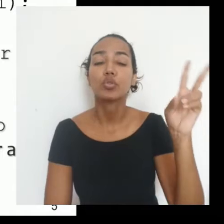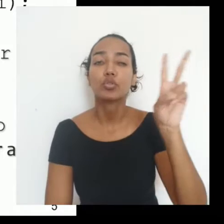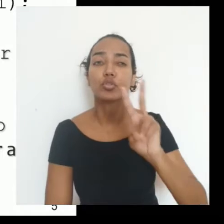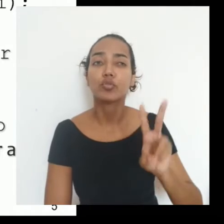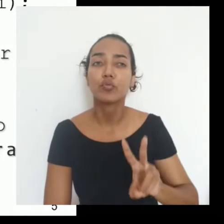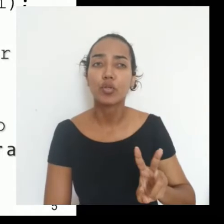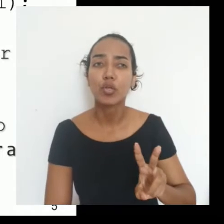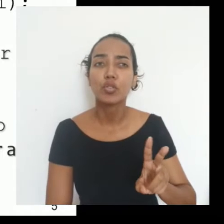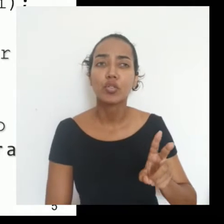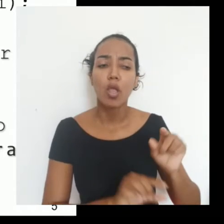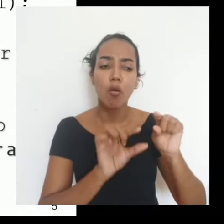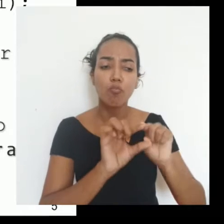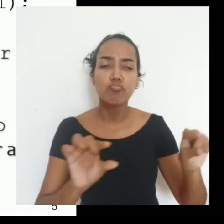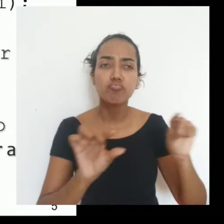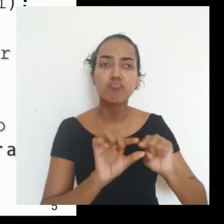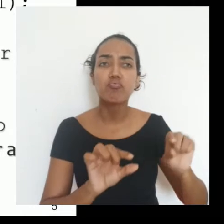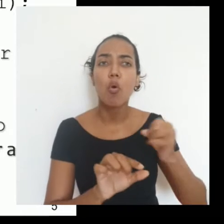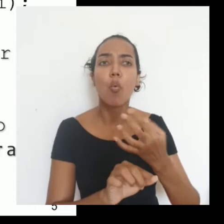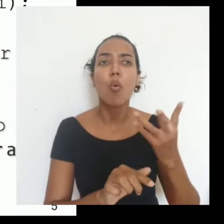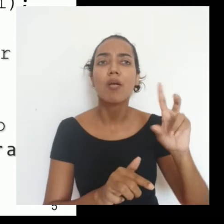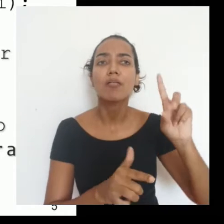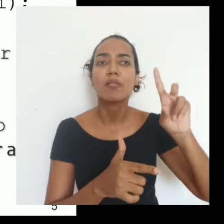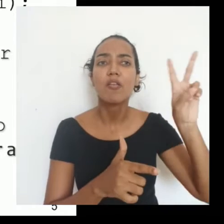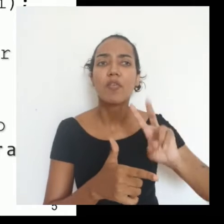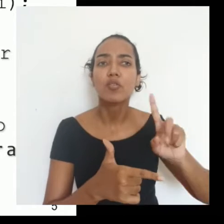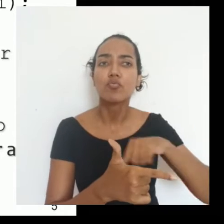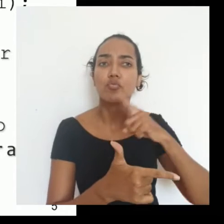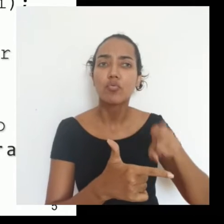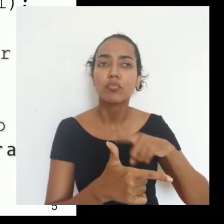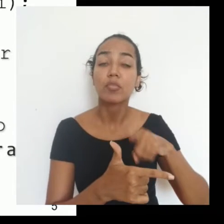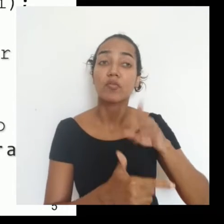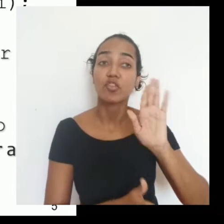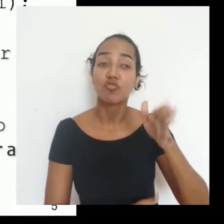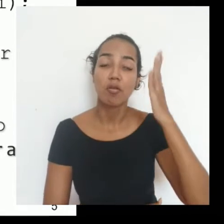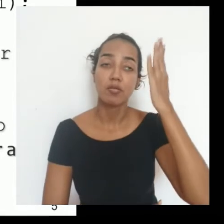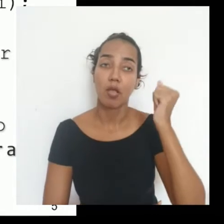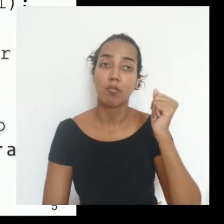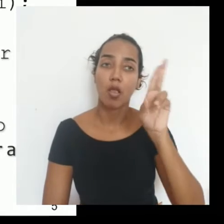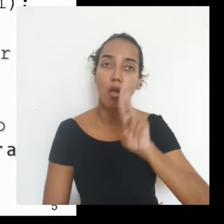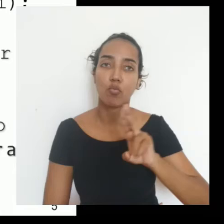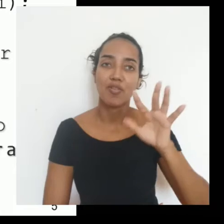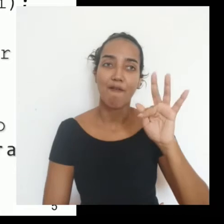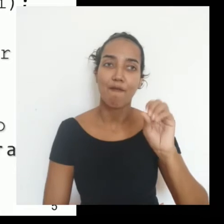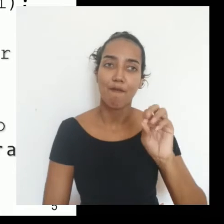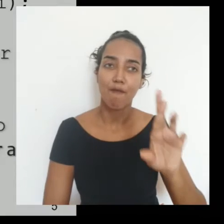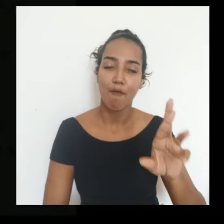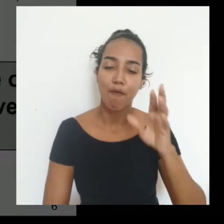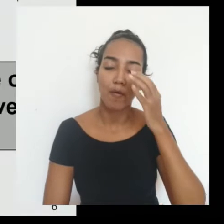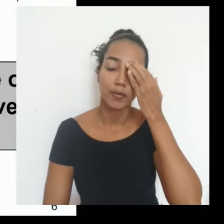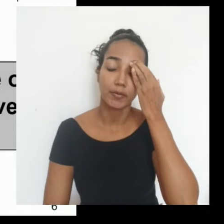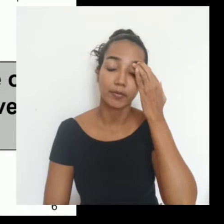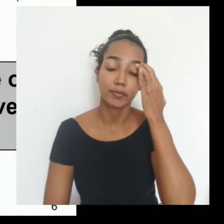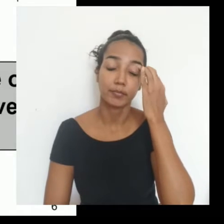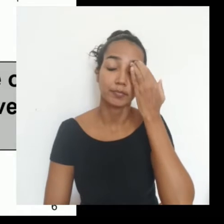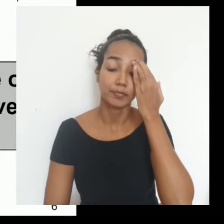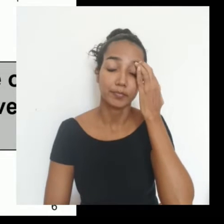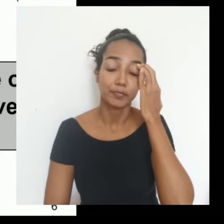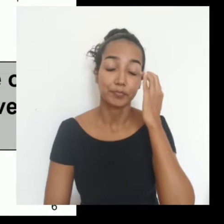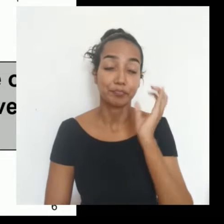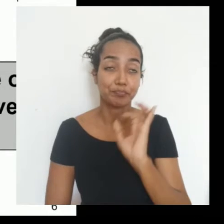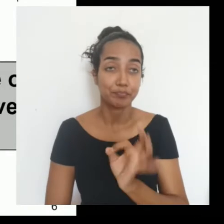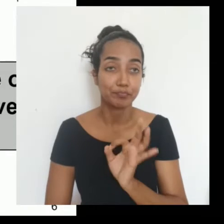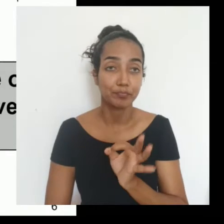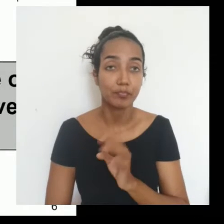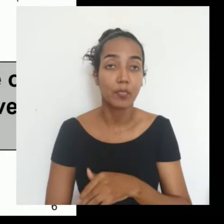corpo de comandos vai ser executado. Esse corpo de comandos que está dentro do laço. Certo? Então, o mesmo exemplo que a gente fez, só